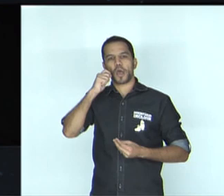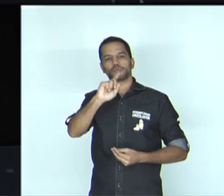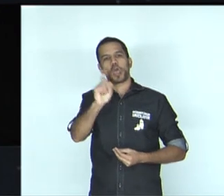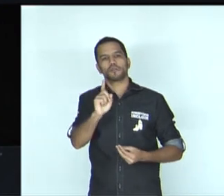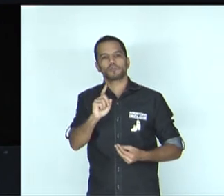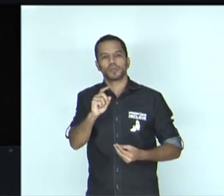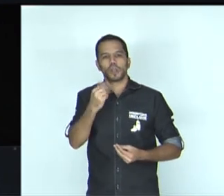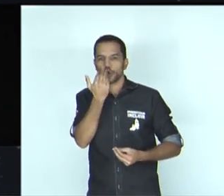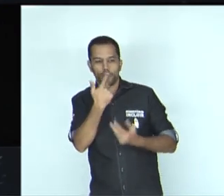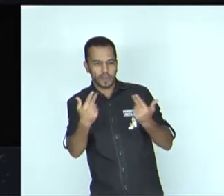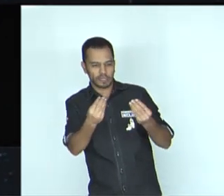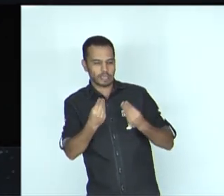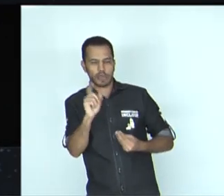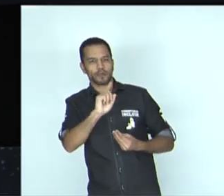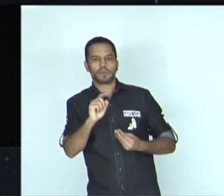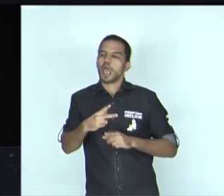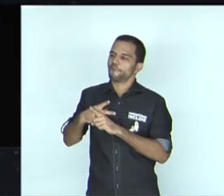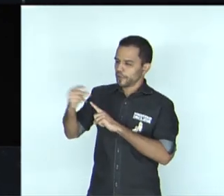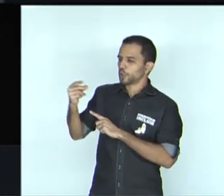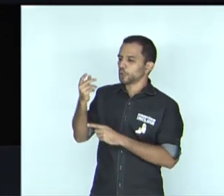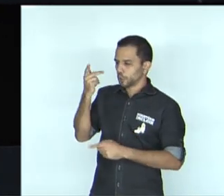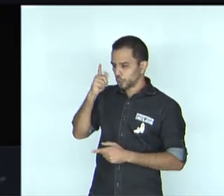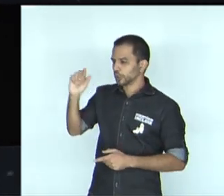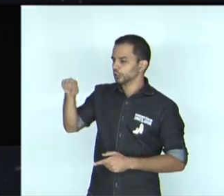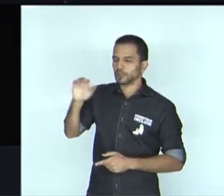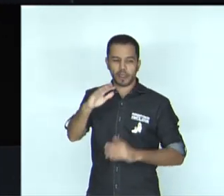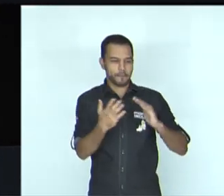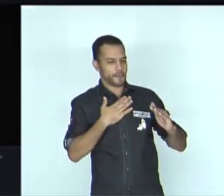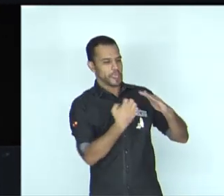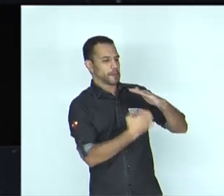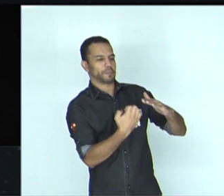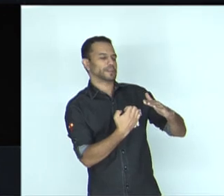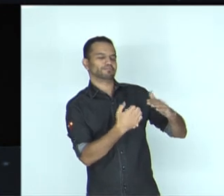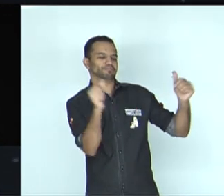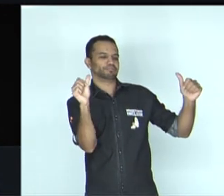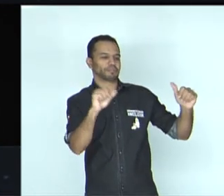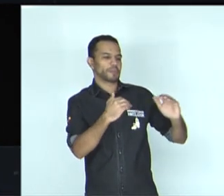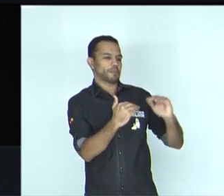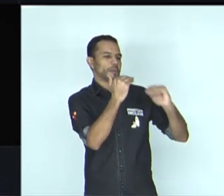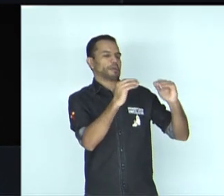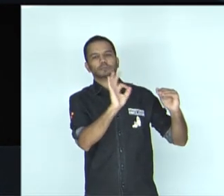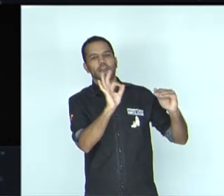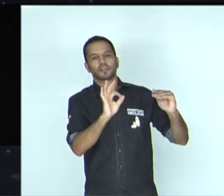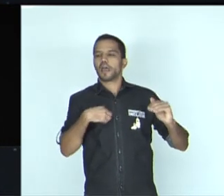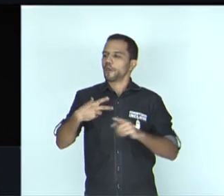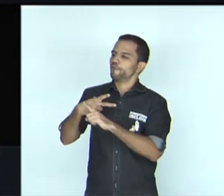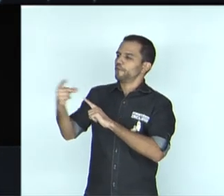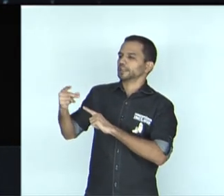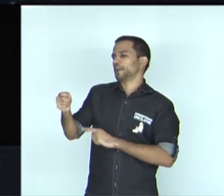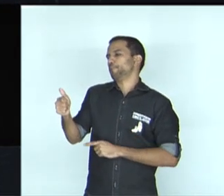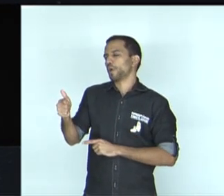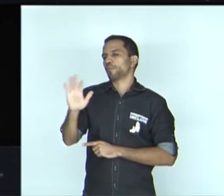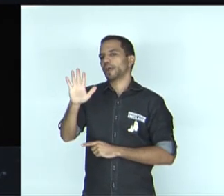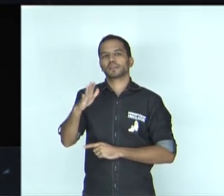uma vitóriazinha, mas não vai trazer o sucesso da minha empresa. Vai trazer uma conquistazinha, mas não